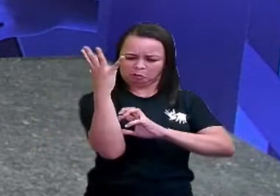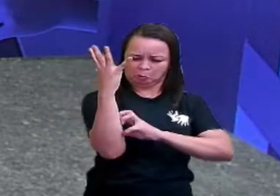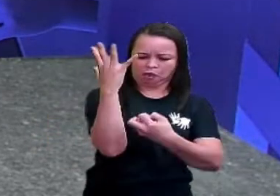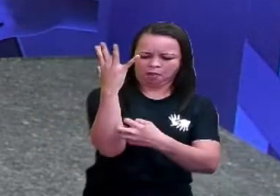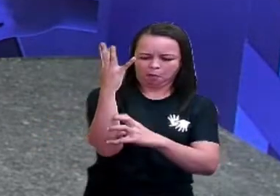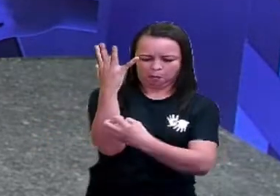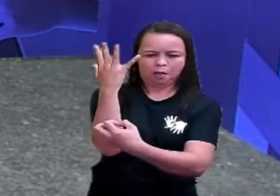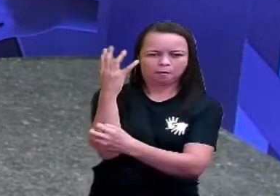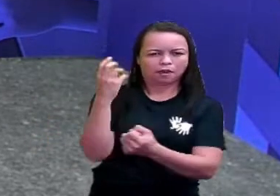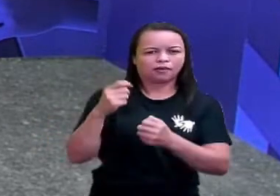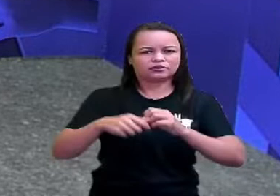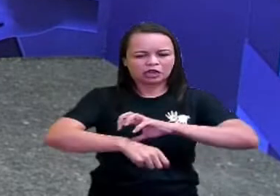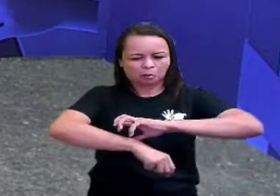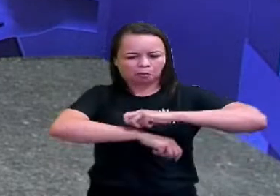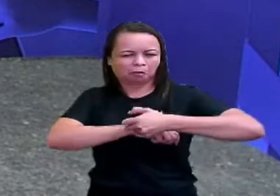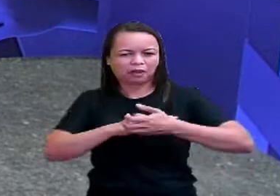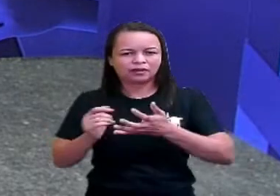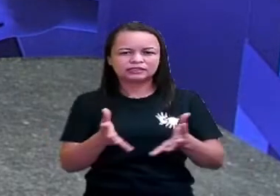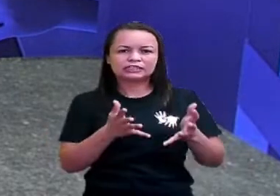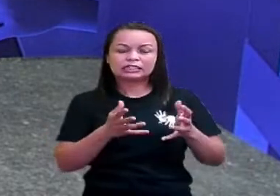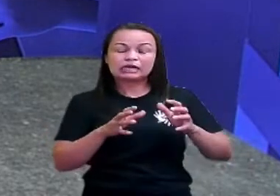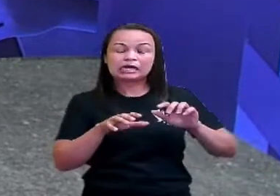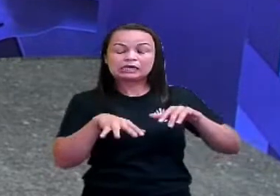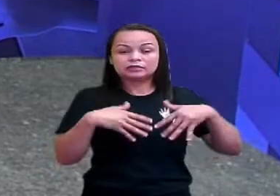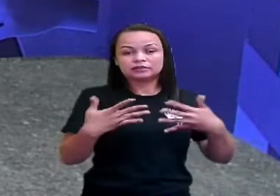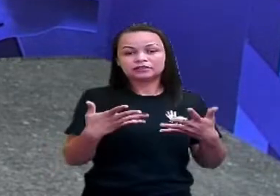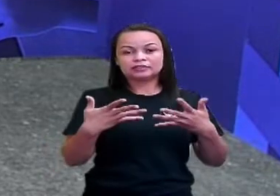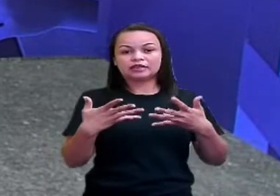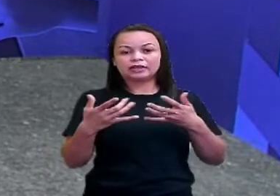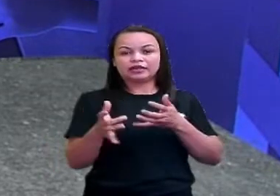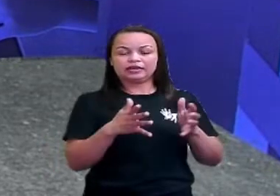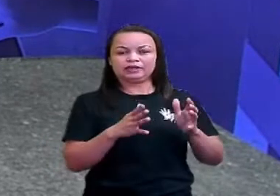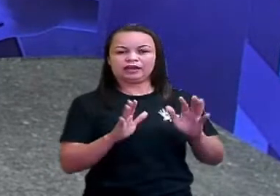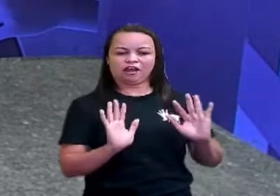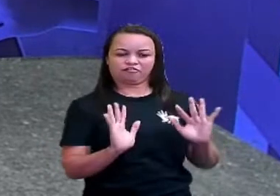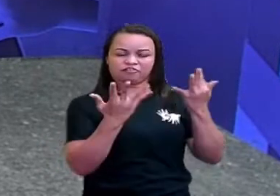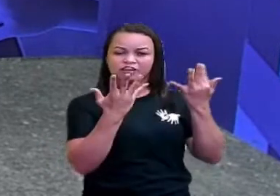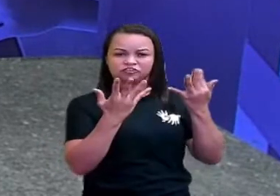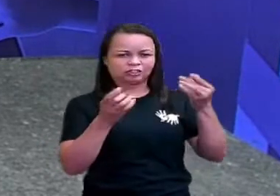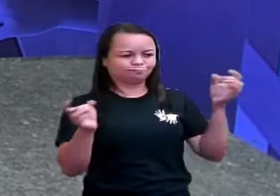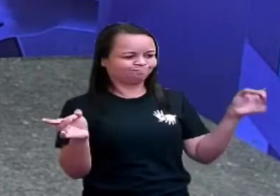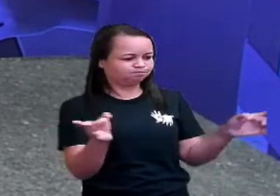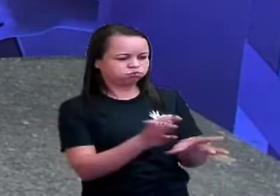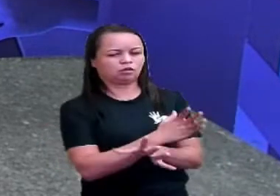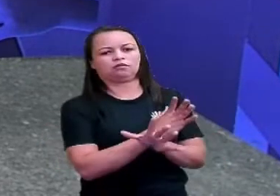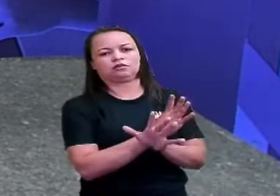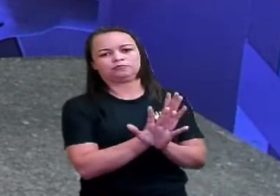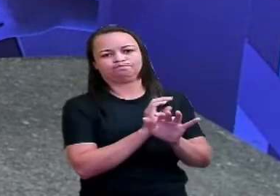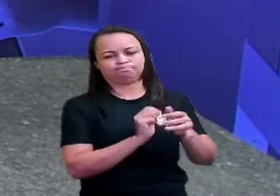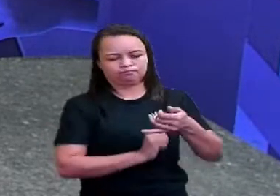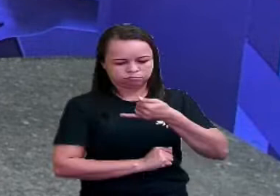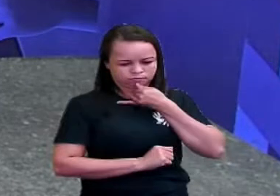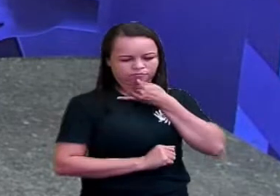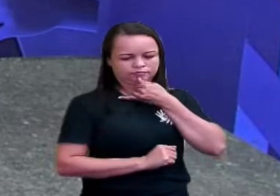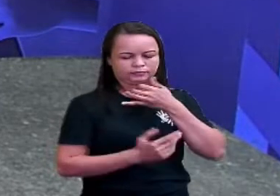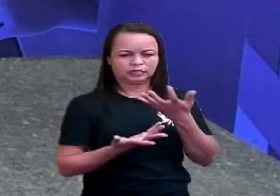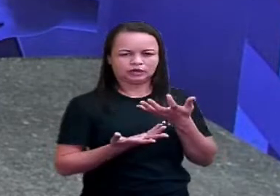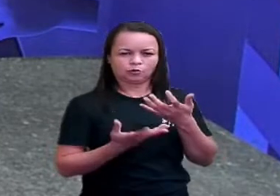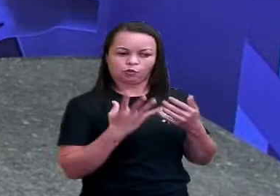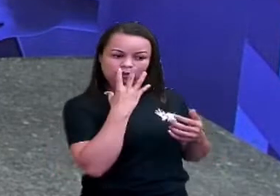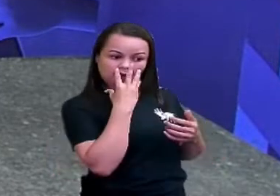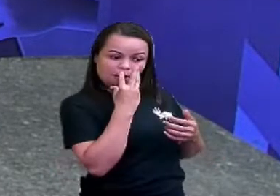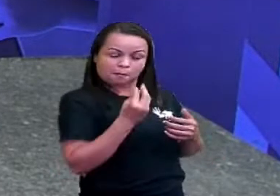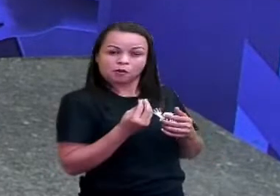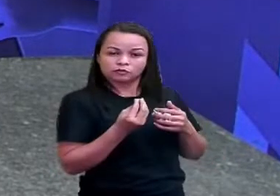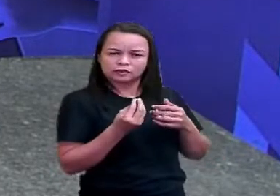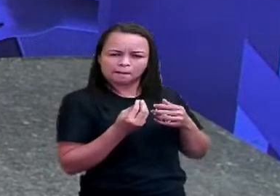E assim ele acabou com a festa. Dona Raposa, quando percebeu,